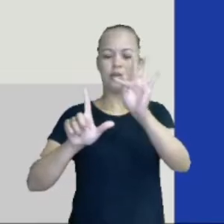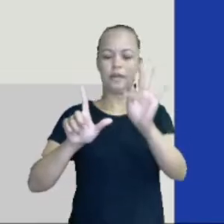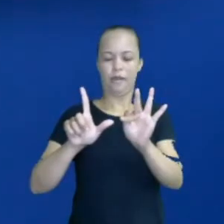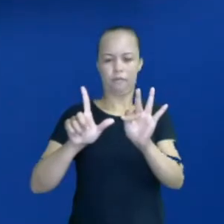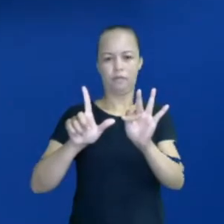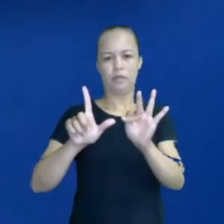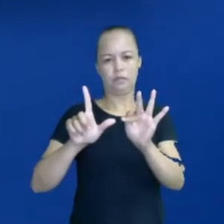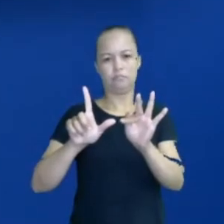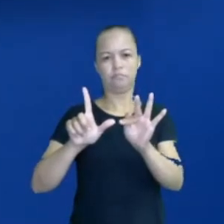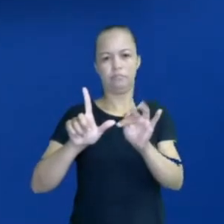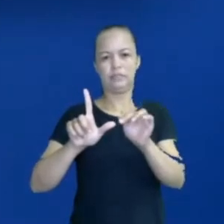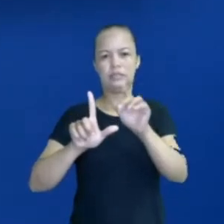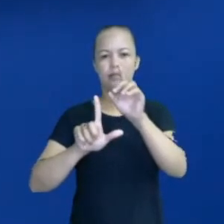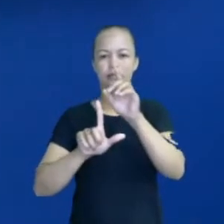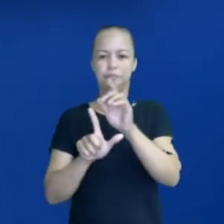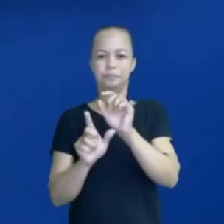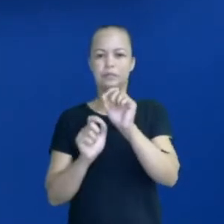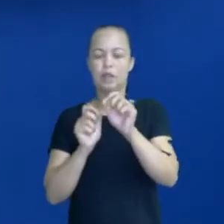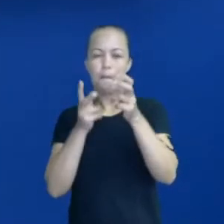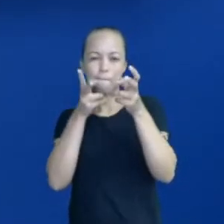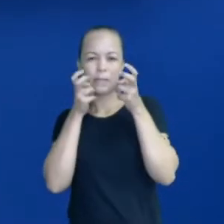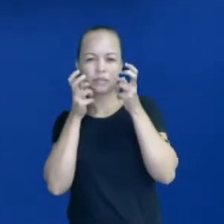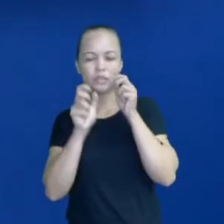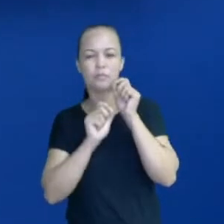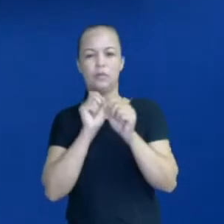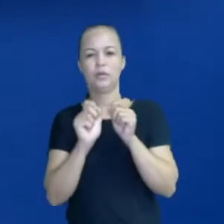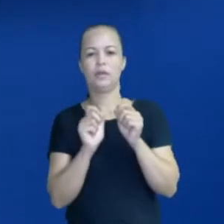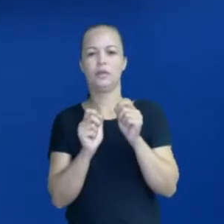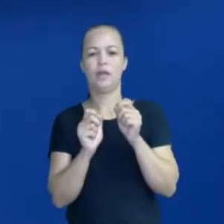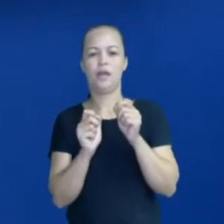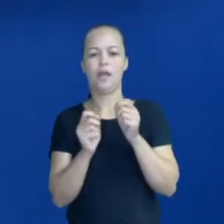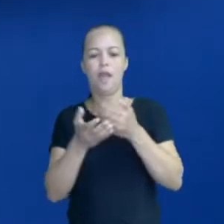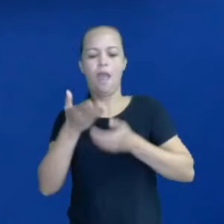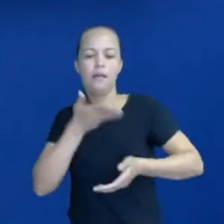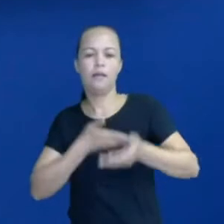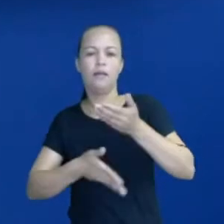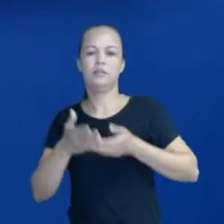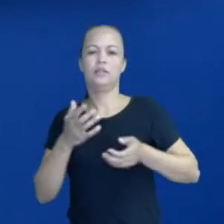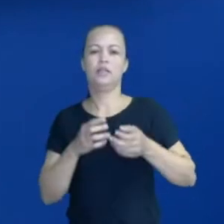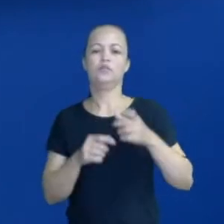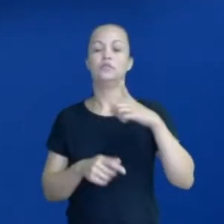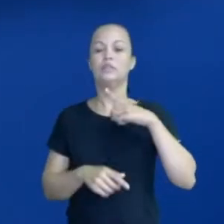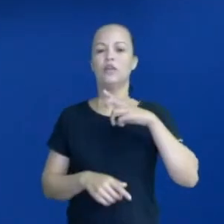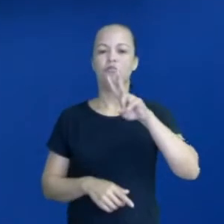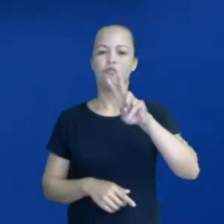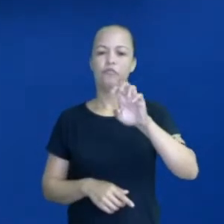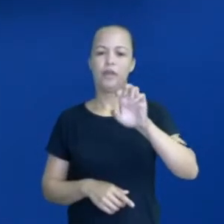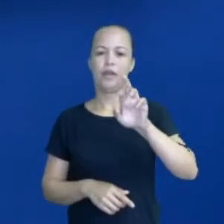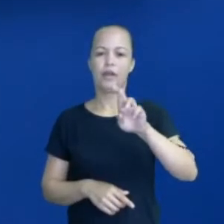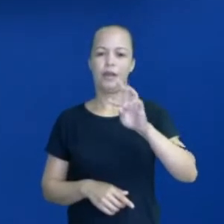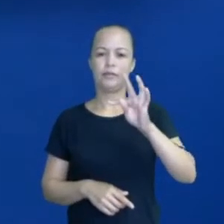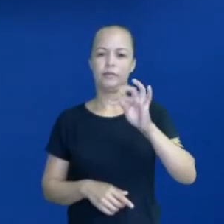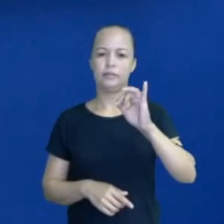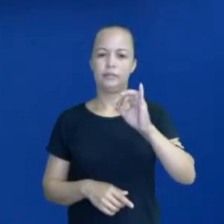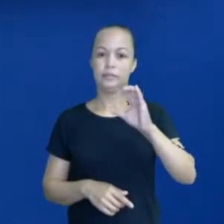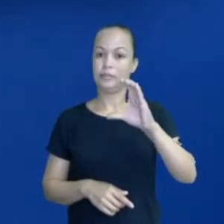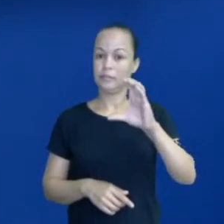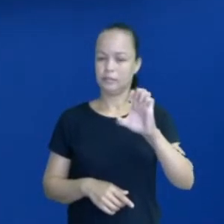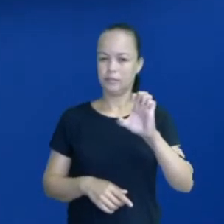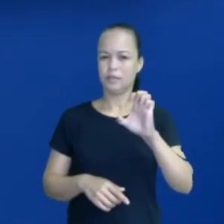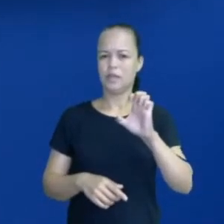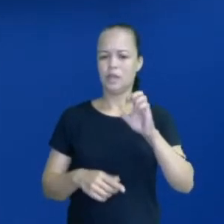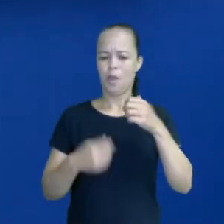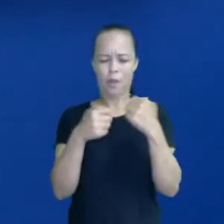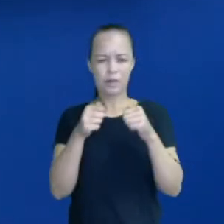F. Então, a gente já percebeu aí que em relação ao ângulo eu tenho um vértice, tá? Eu preciso desse vértice, que